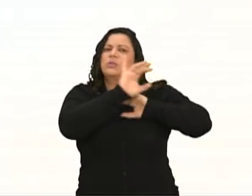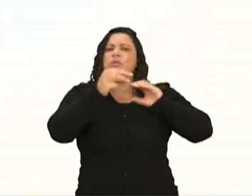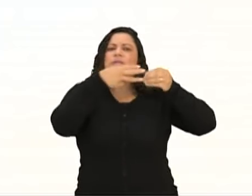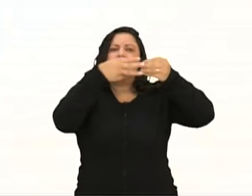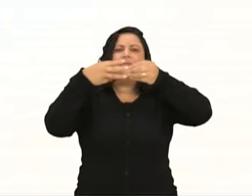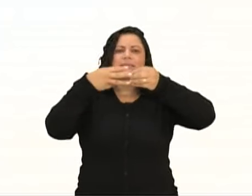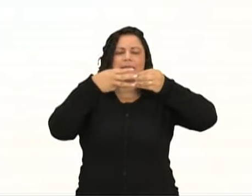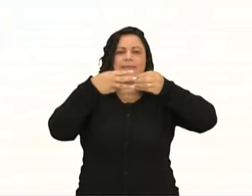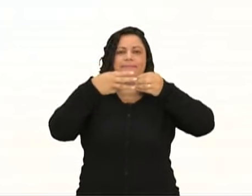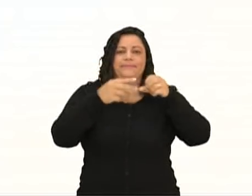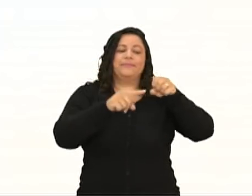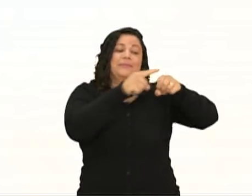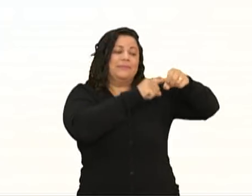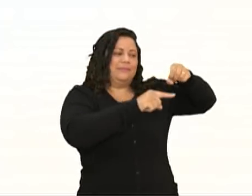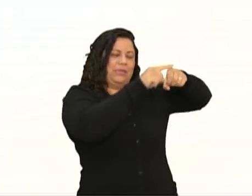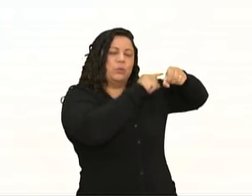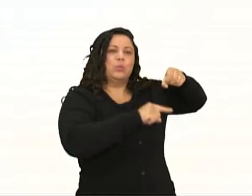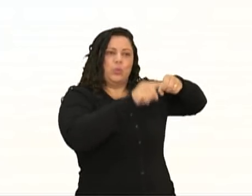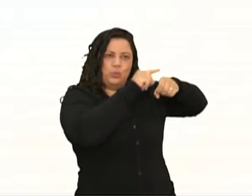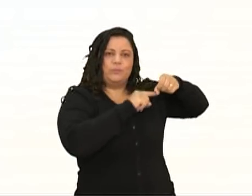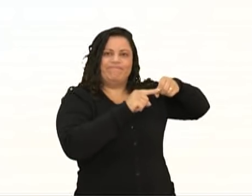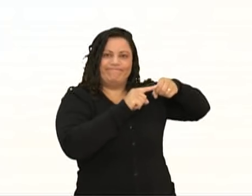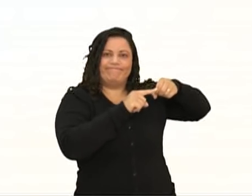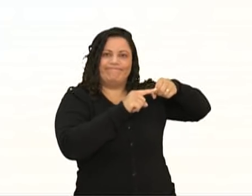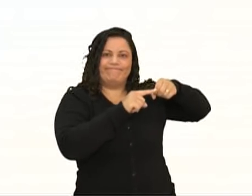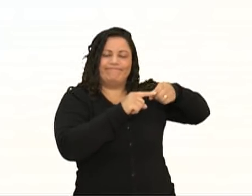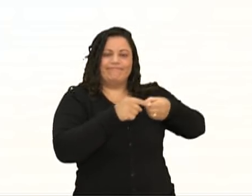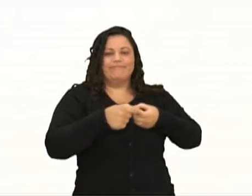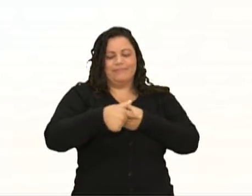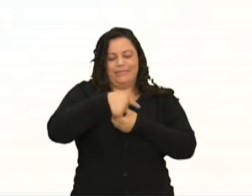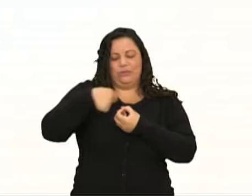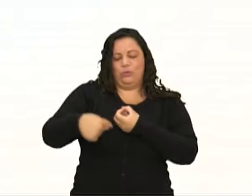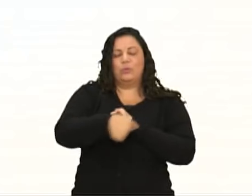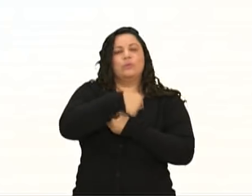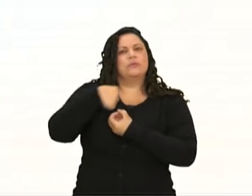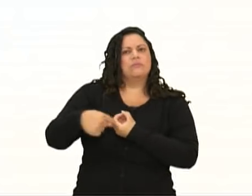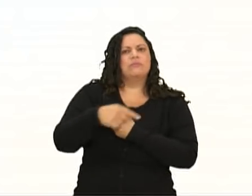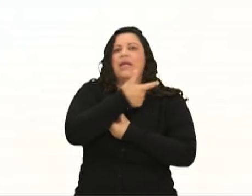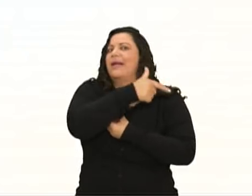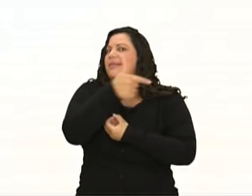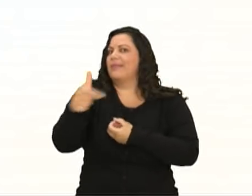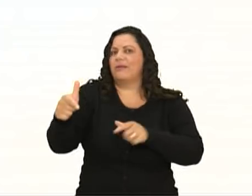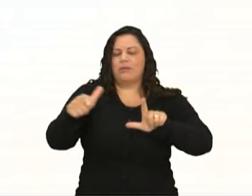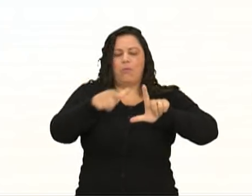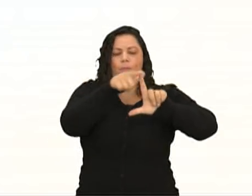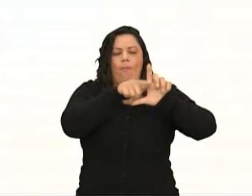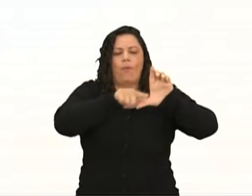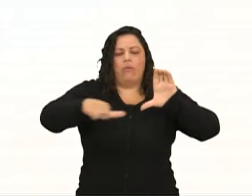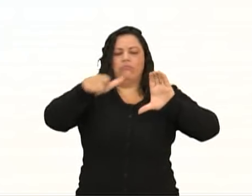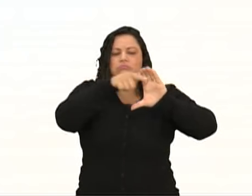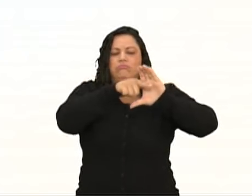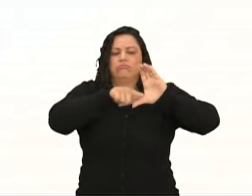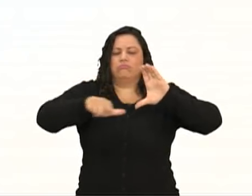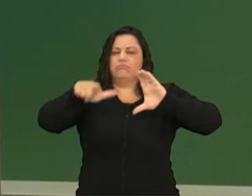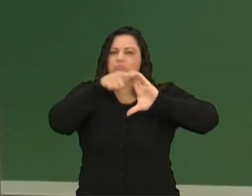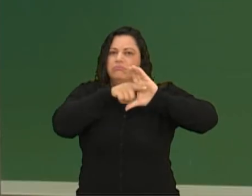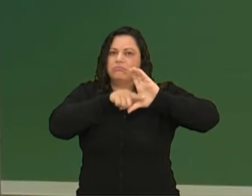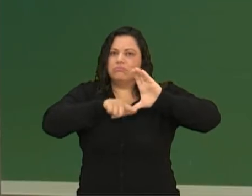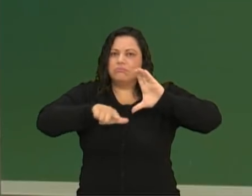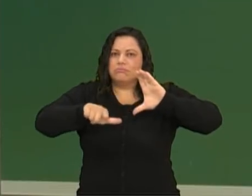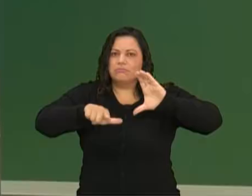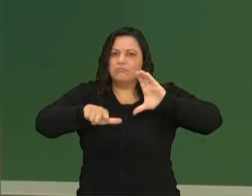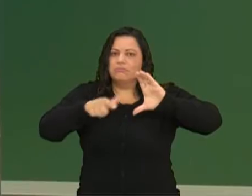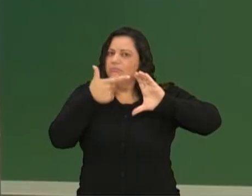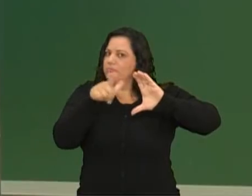são redondinhas, né? Esse formato de disco. Elas não têm núcleo, como vocês podem ver nas imagens, tá? E ela